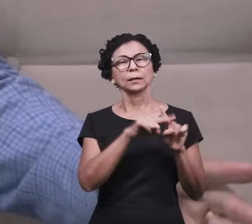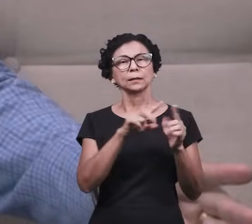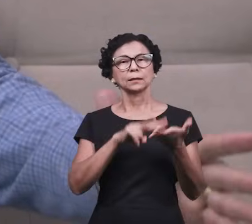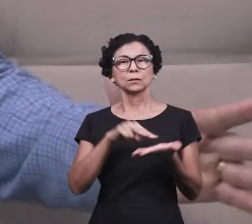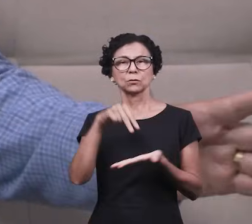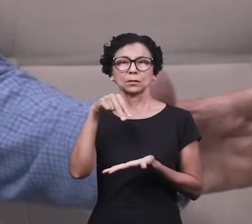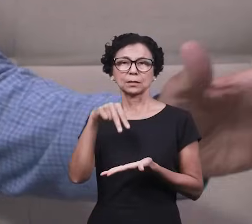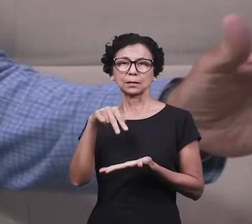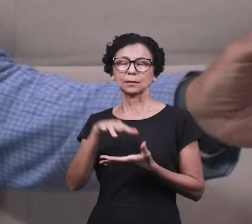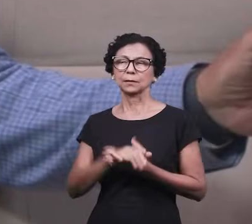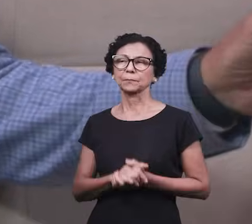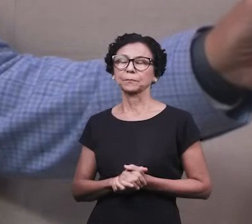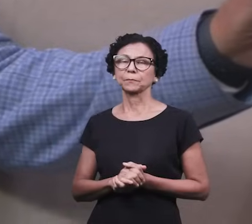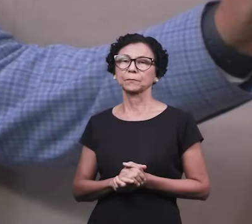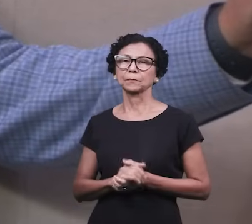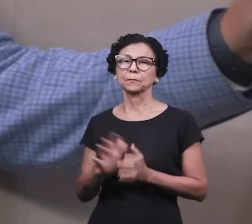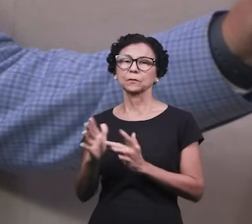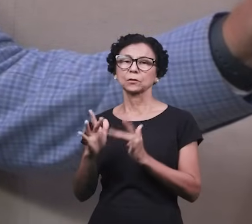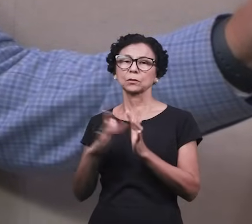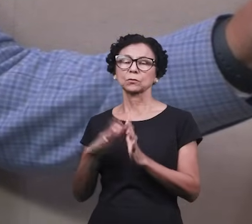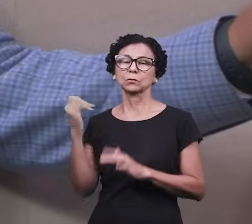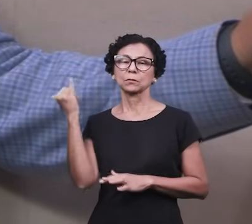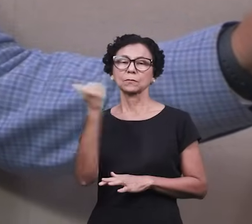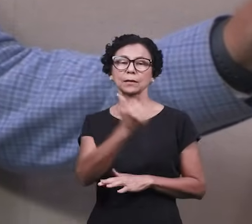revela a eles e diz: Pedro,